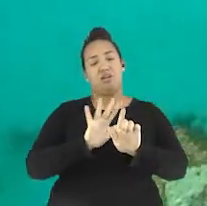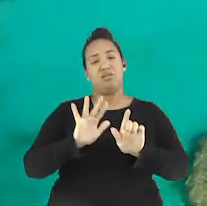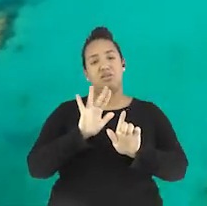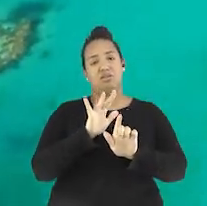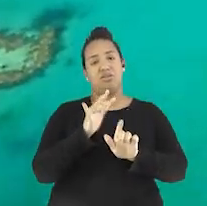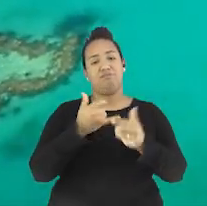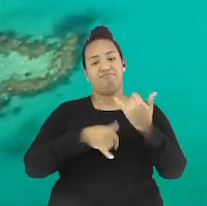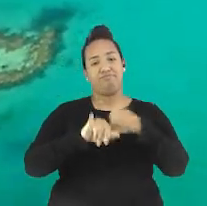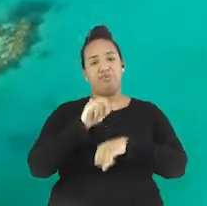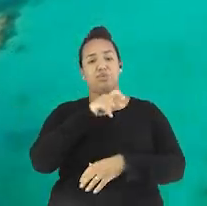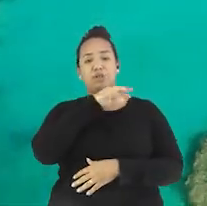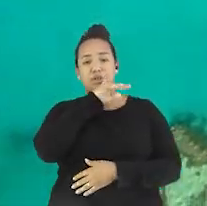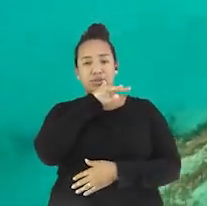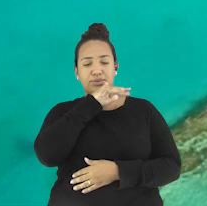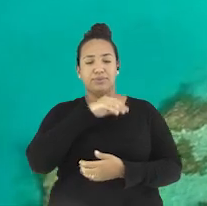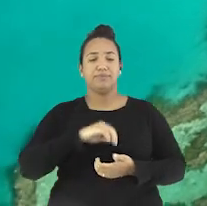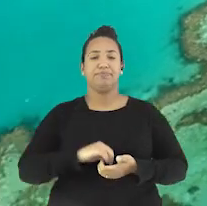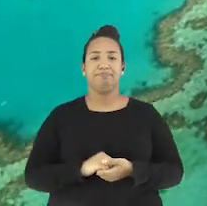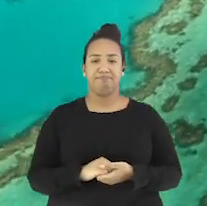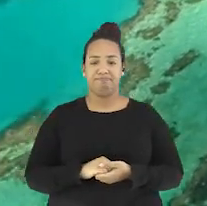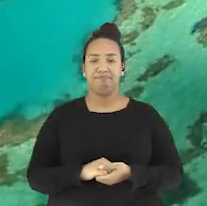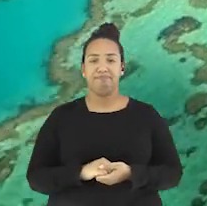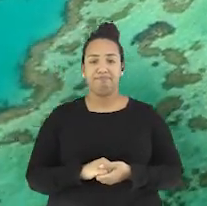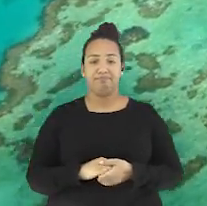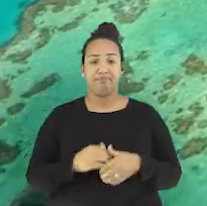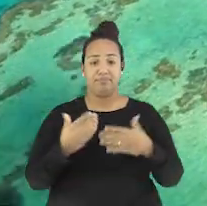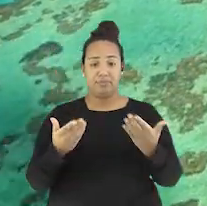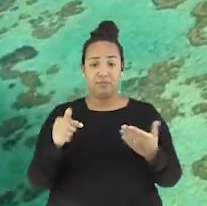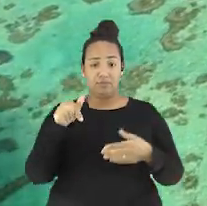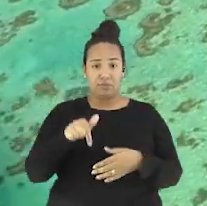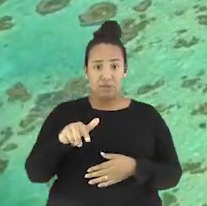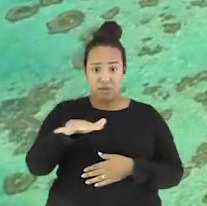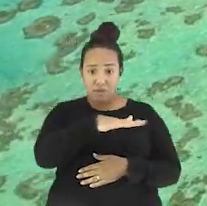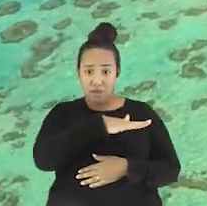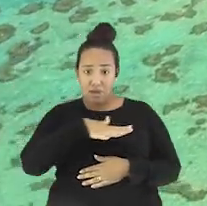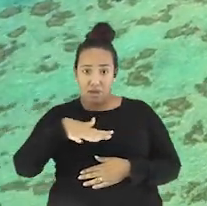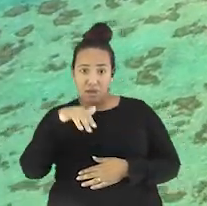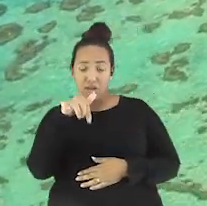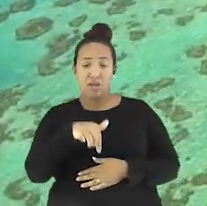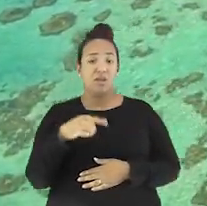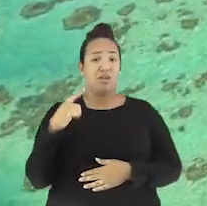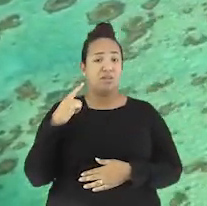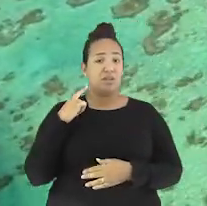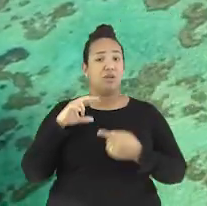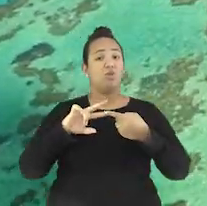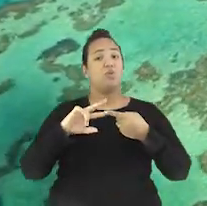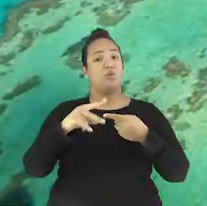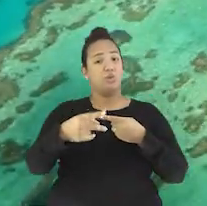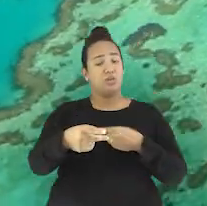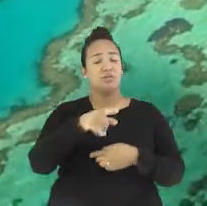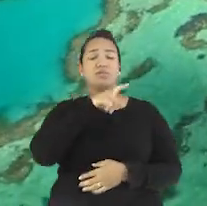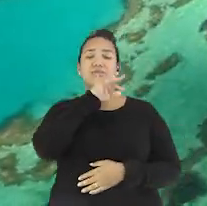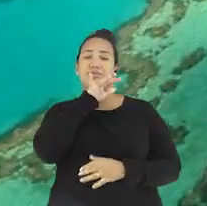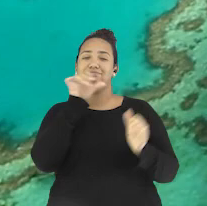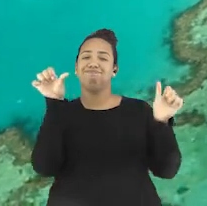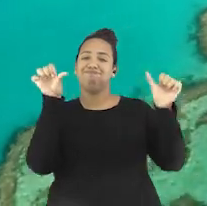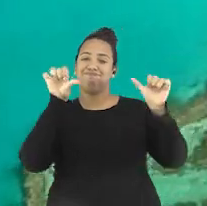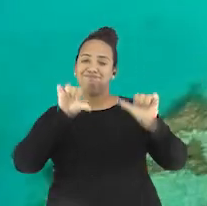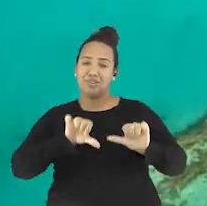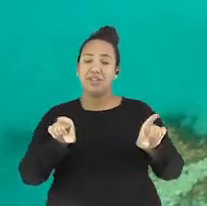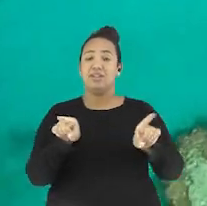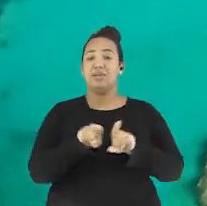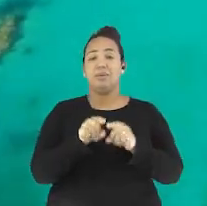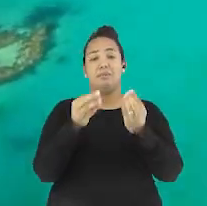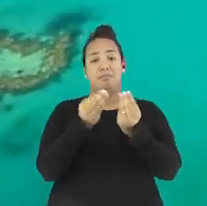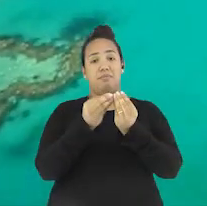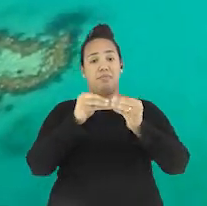atmosfera. Vale ressaltar que a morte desses corais causa sérias consequências a curto e a longo prazo e prejudicam a